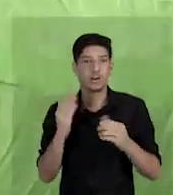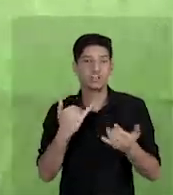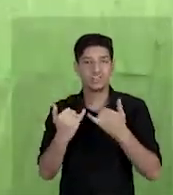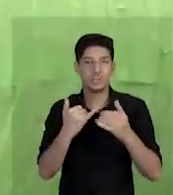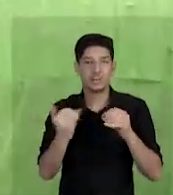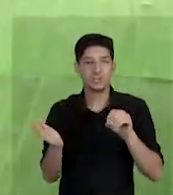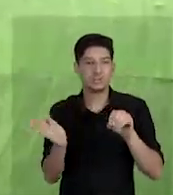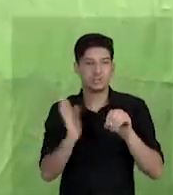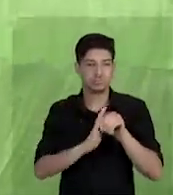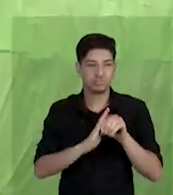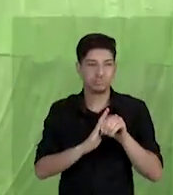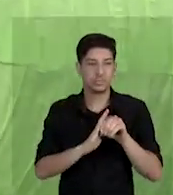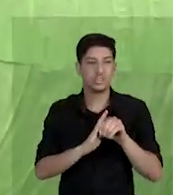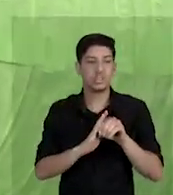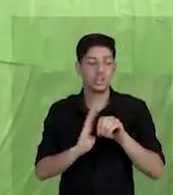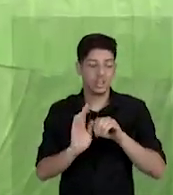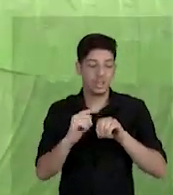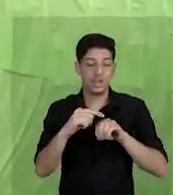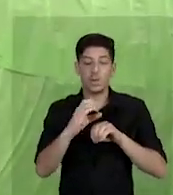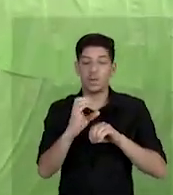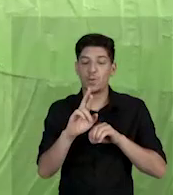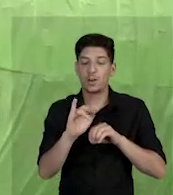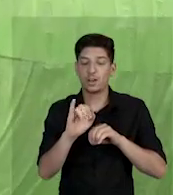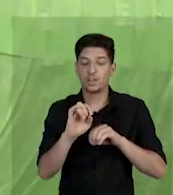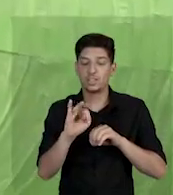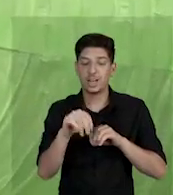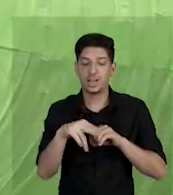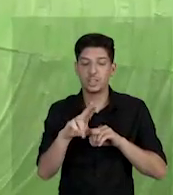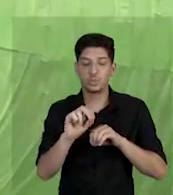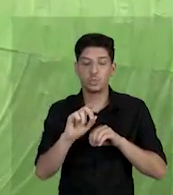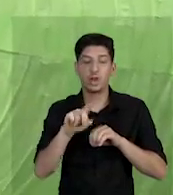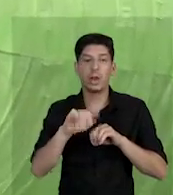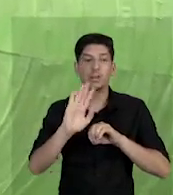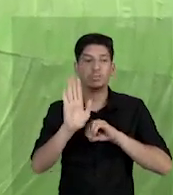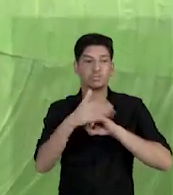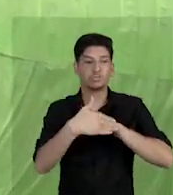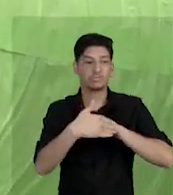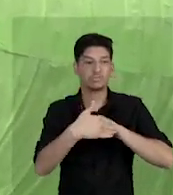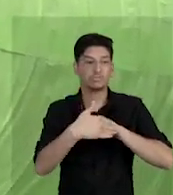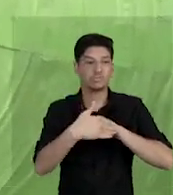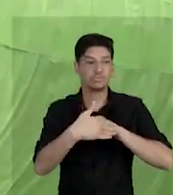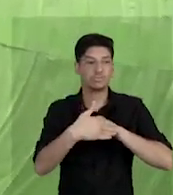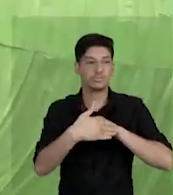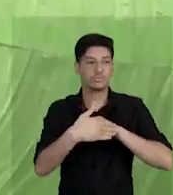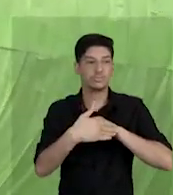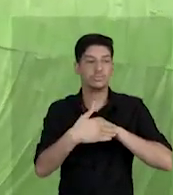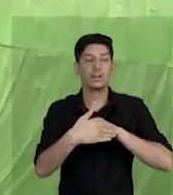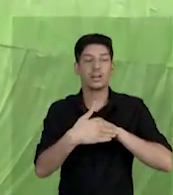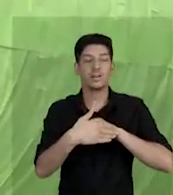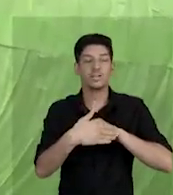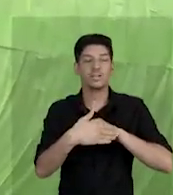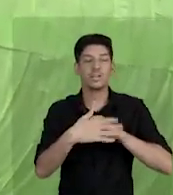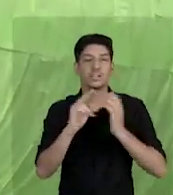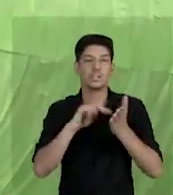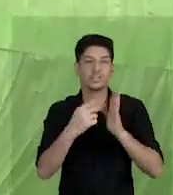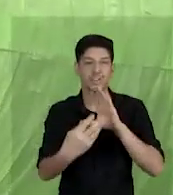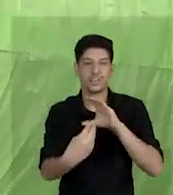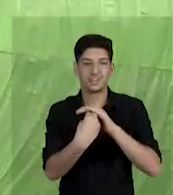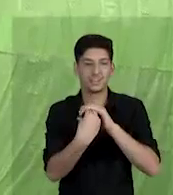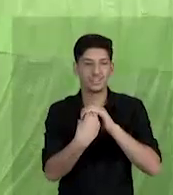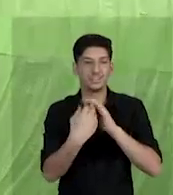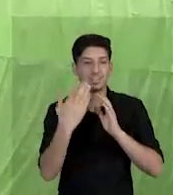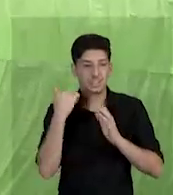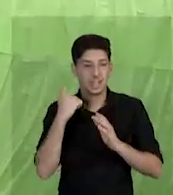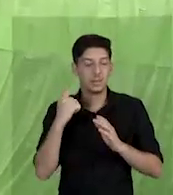anterior. E o cristalino vai representar para a gente a parte logo abaixo da córnea. Entre